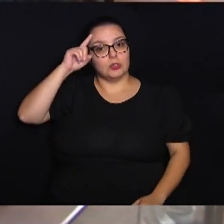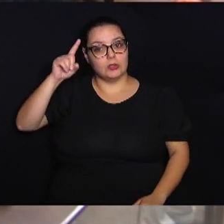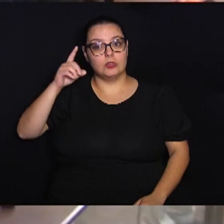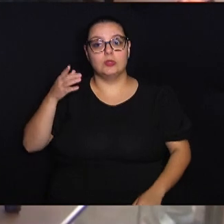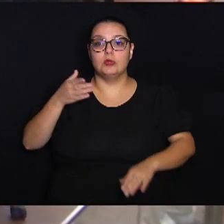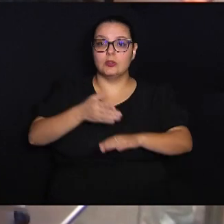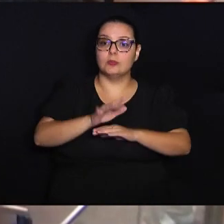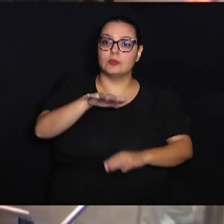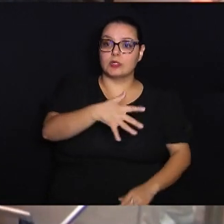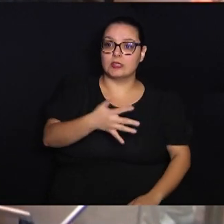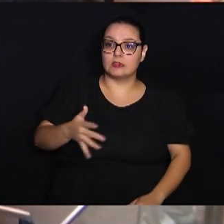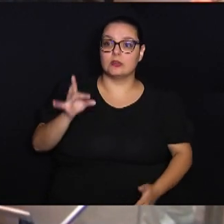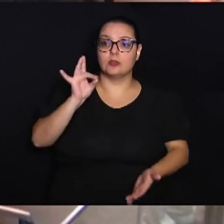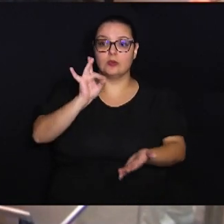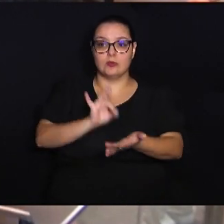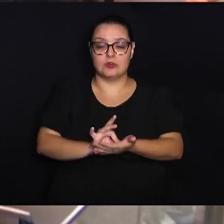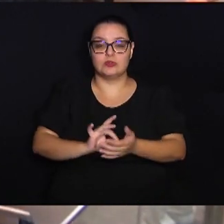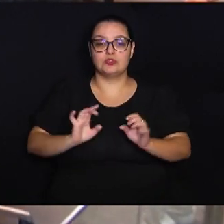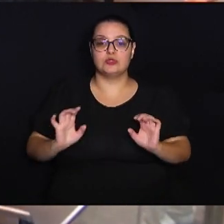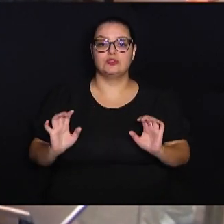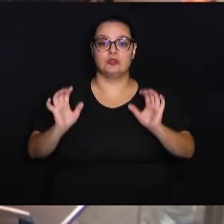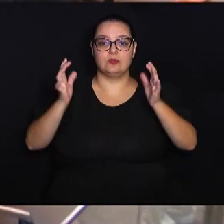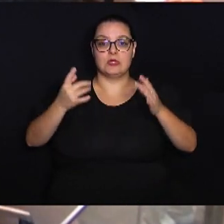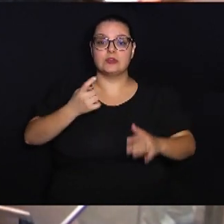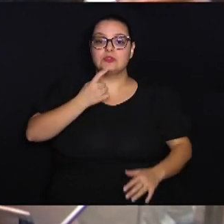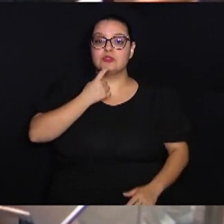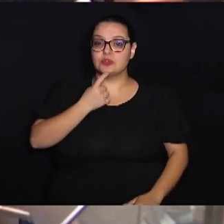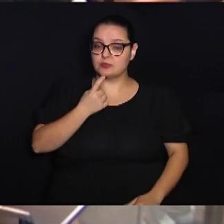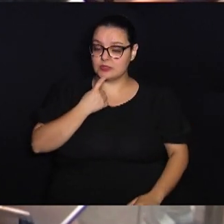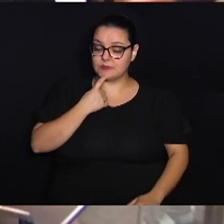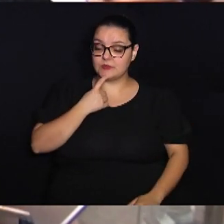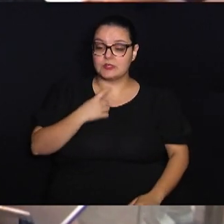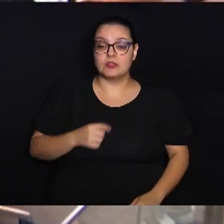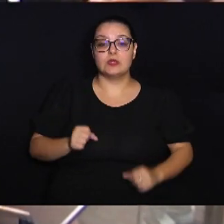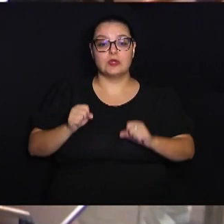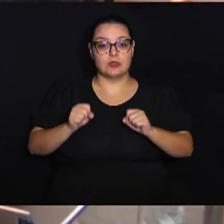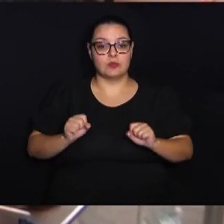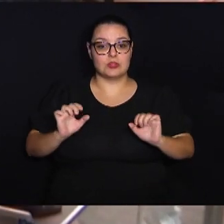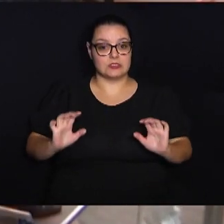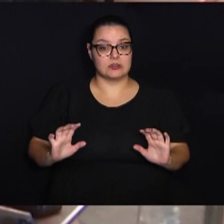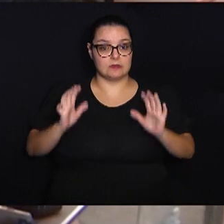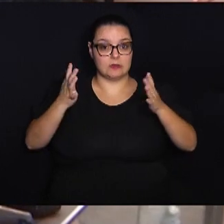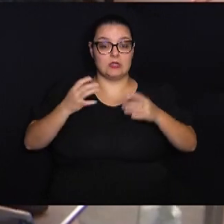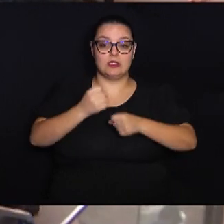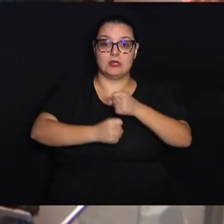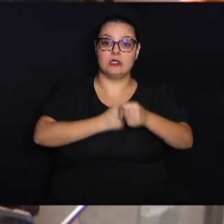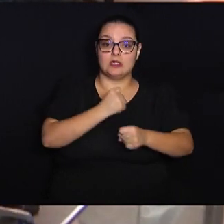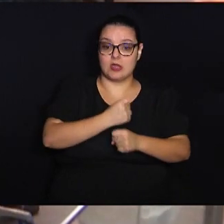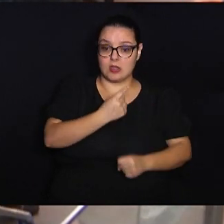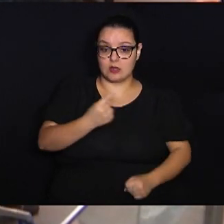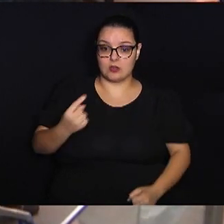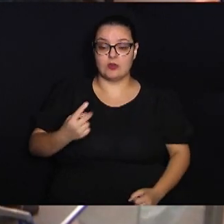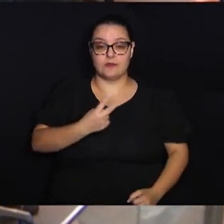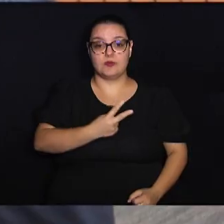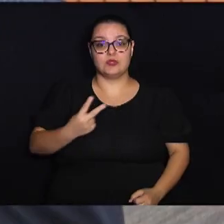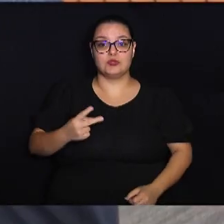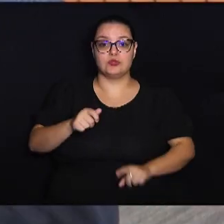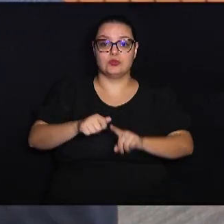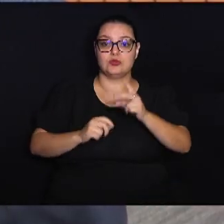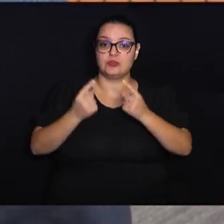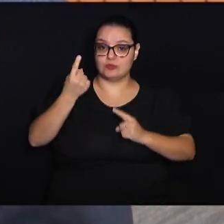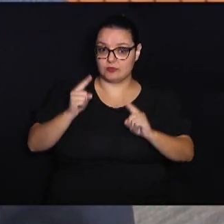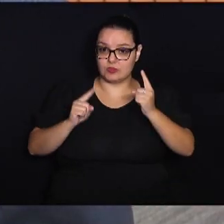e os vereadores Zé Carlos, Cecílio Santos, Felipe Marquesi e Nelson Osseri. A proposta de Ossiri, que recebeu parecer